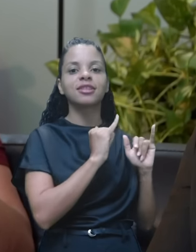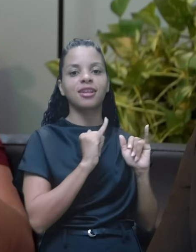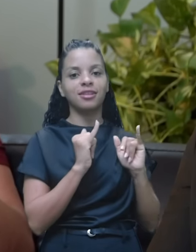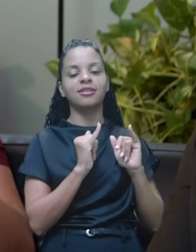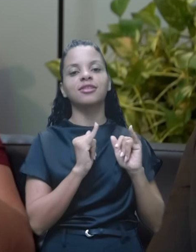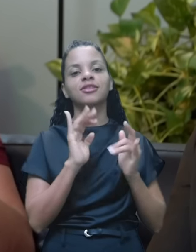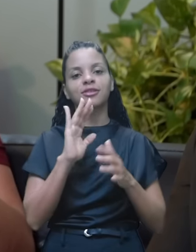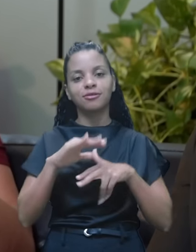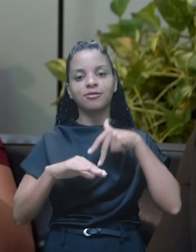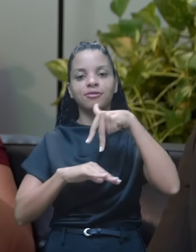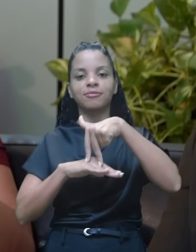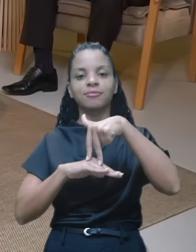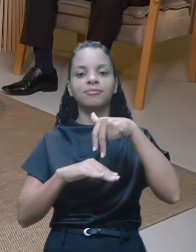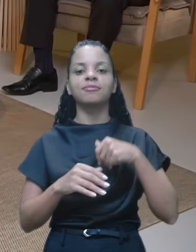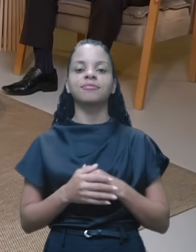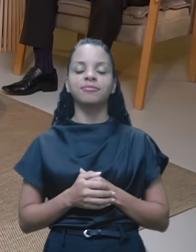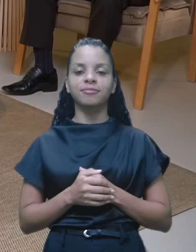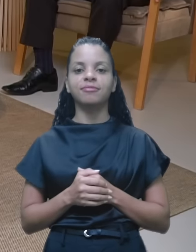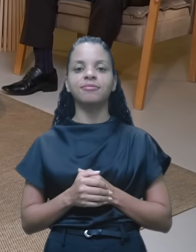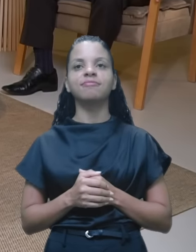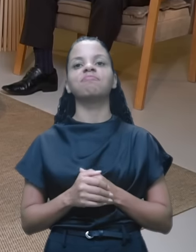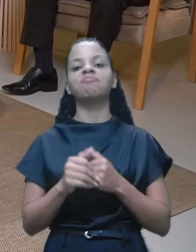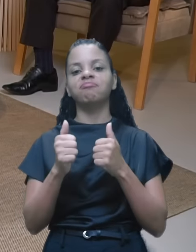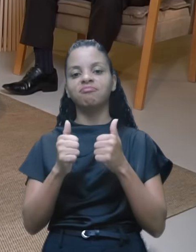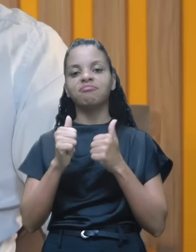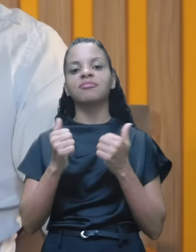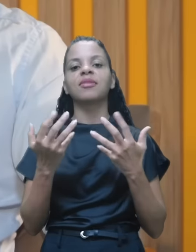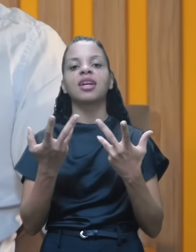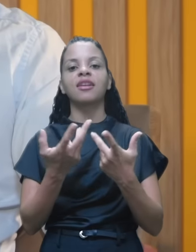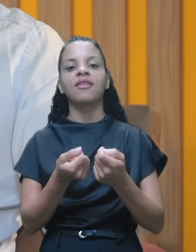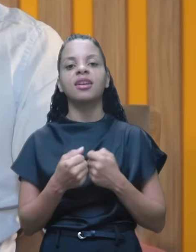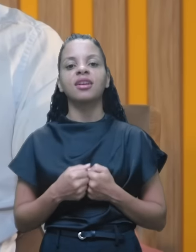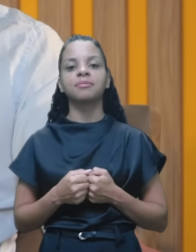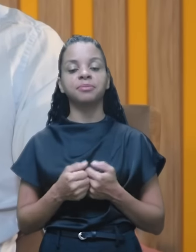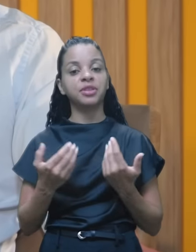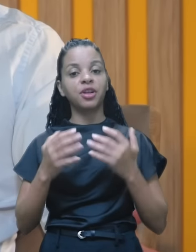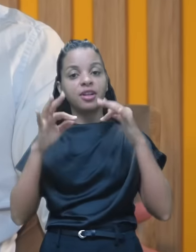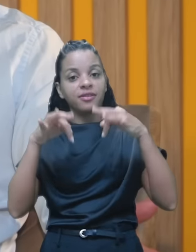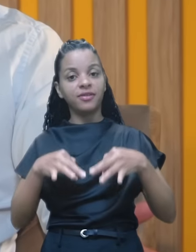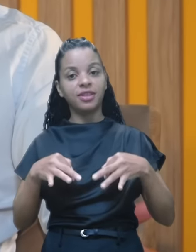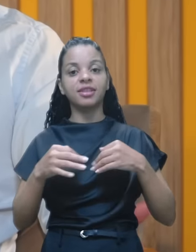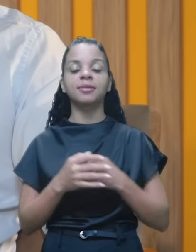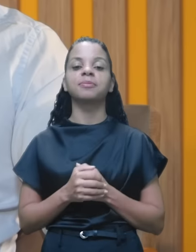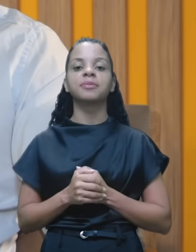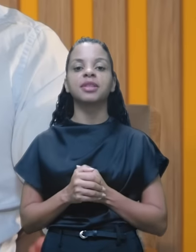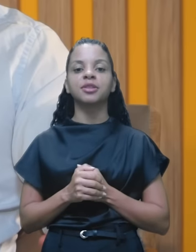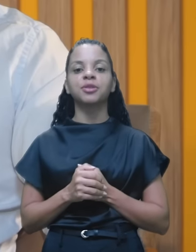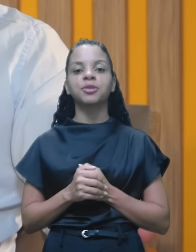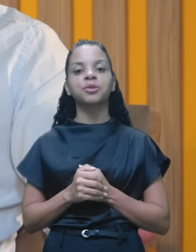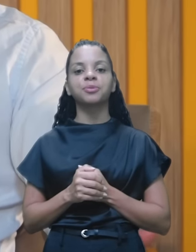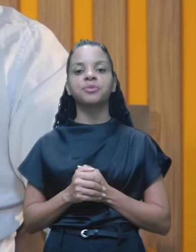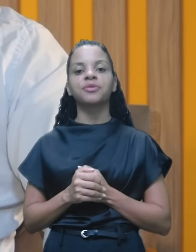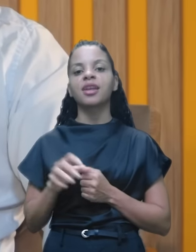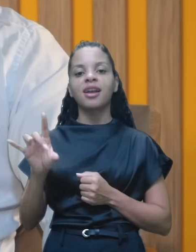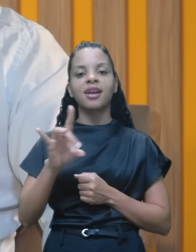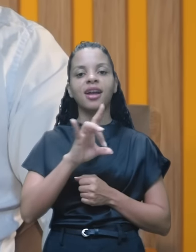ele. Maravilha, que coisa boa. E aí chegamos agora no encerramento. Adriano, dê aí as suas palavras